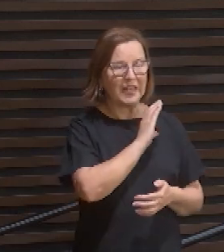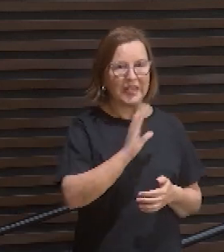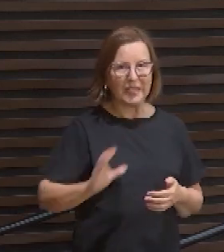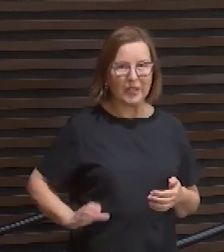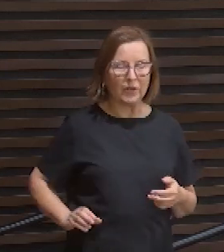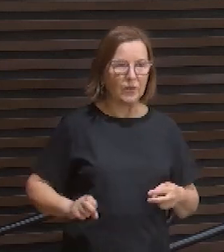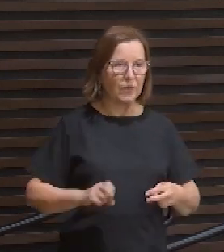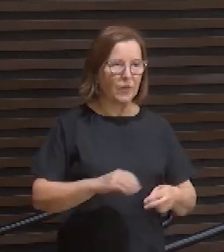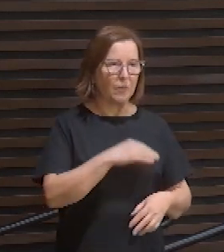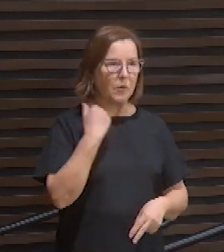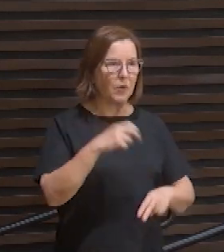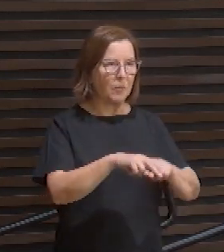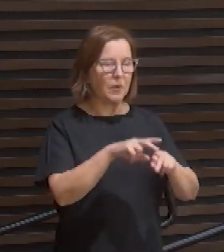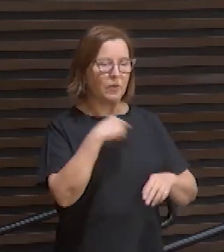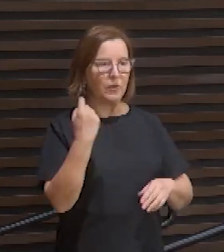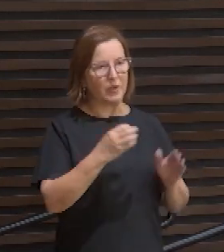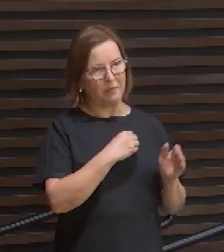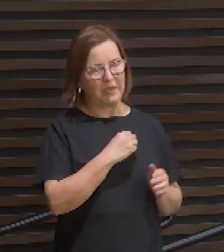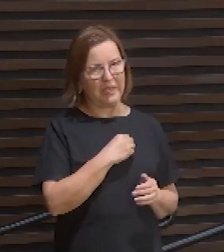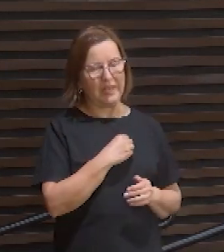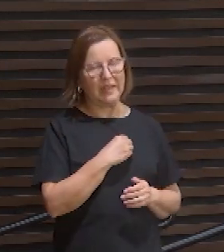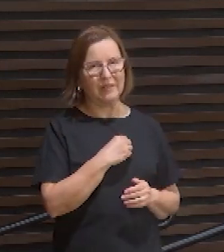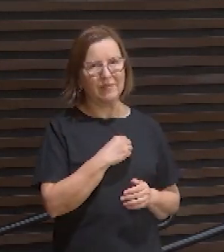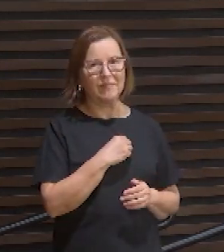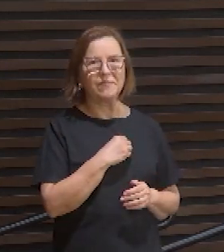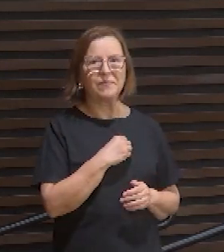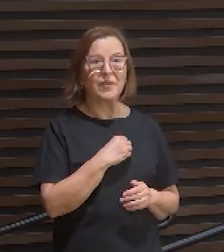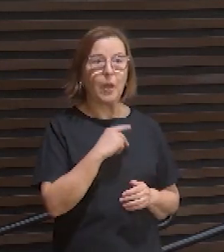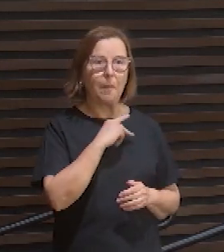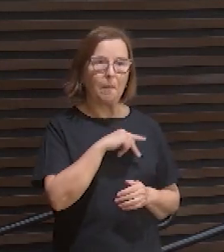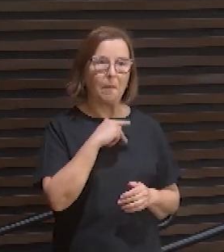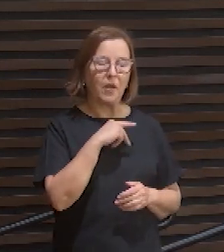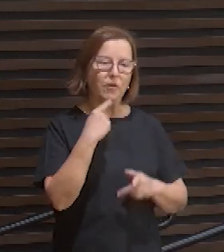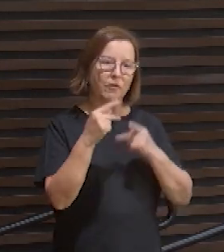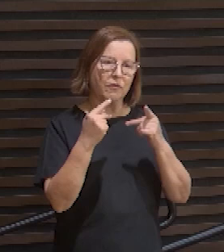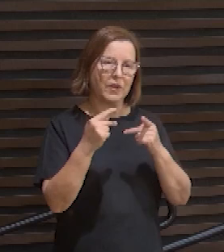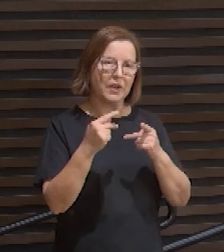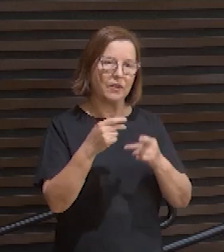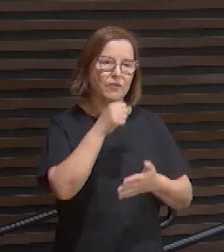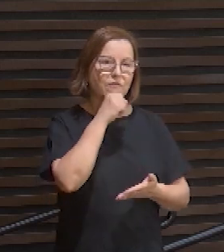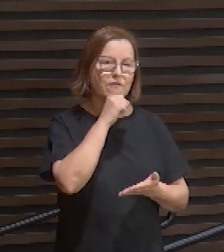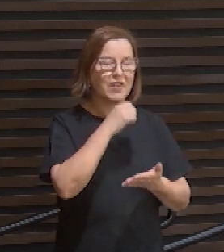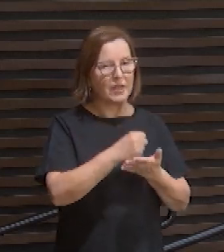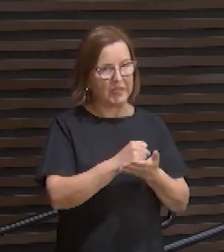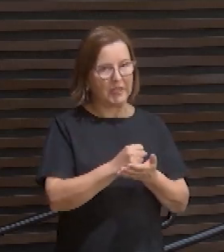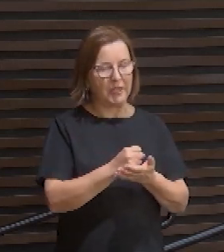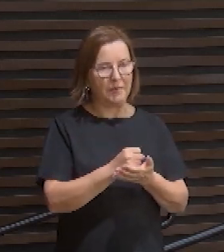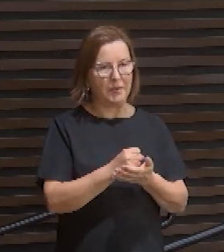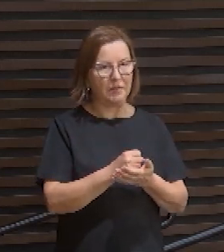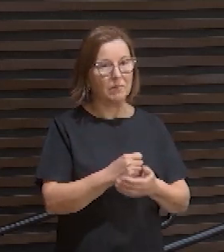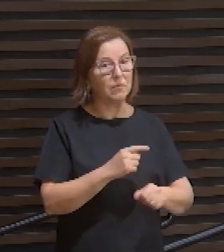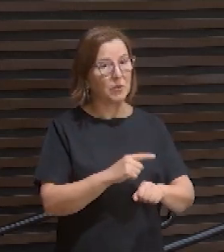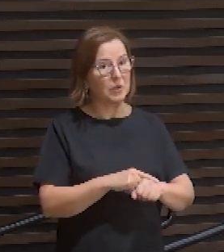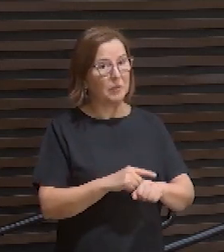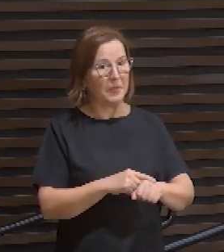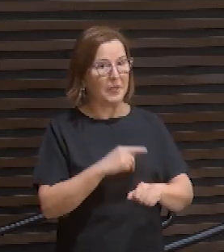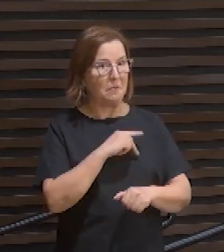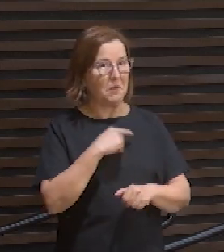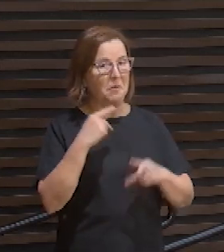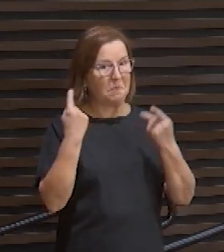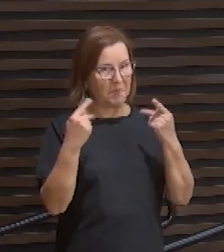nas Escrituras, e Escrituras aqui Paulo está se referindo obviamente ao Antigo Testamento. Quando ele estava pregando lá ainda não tinha o Novo